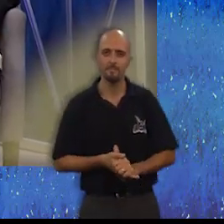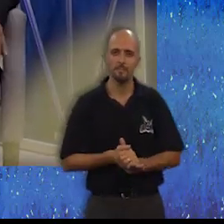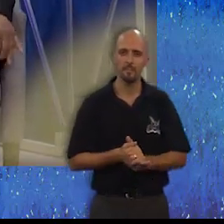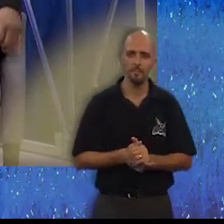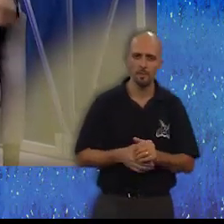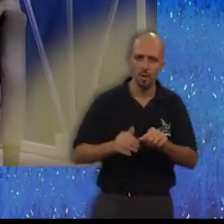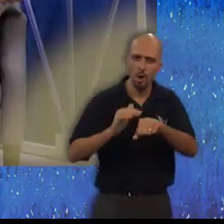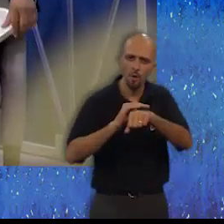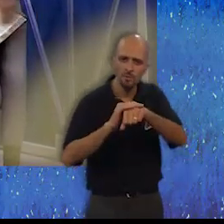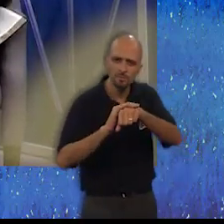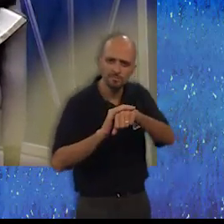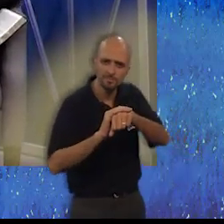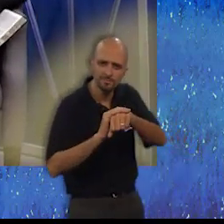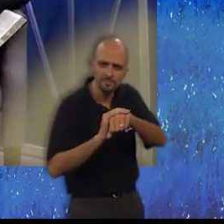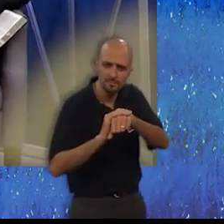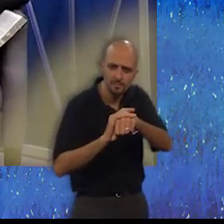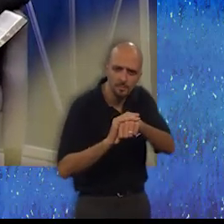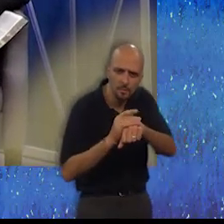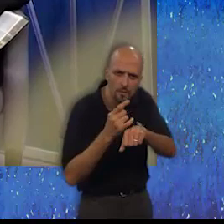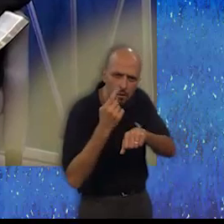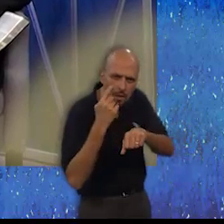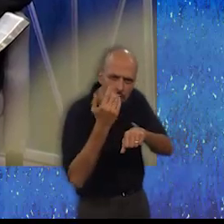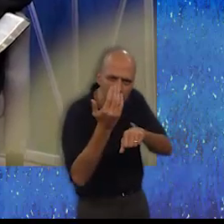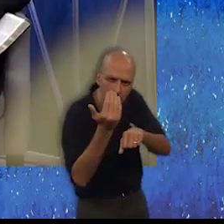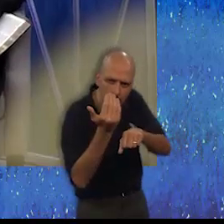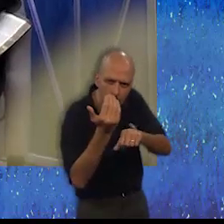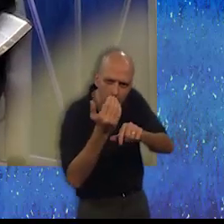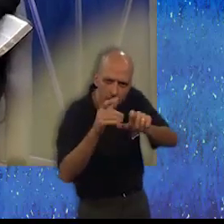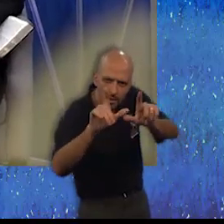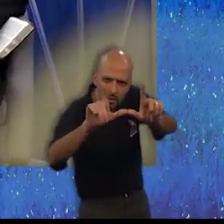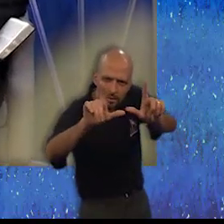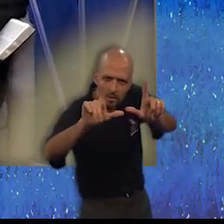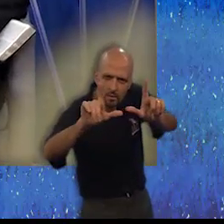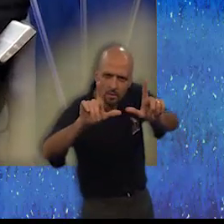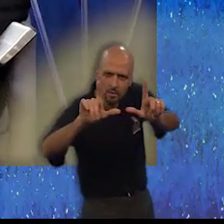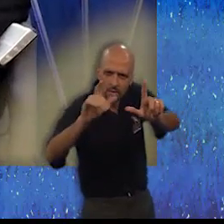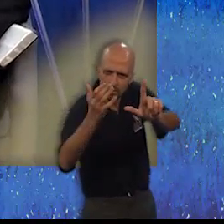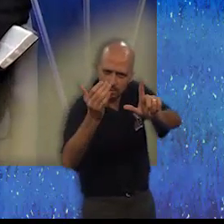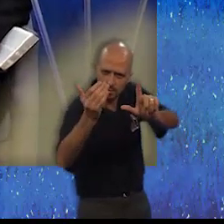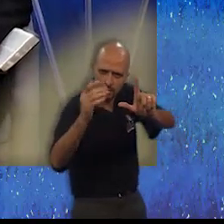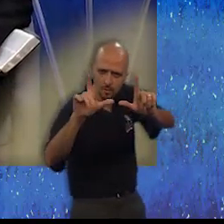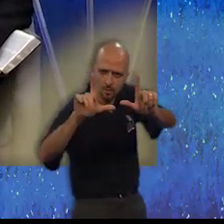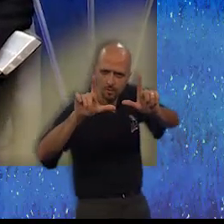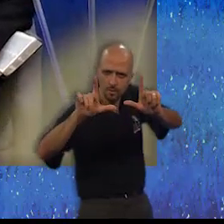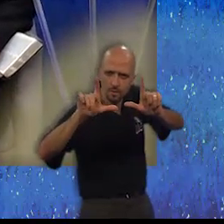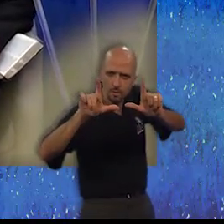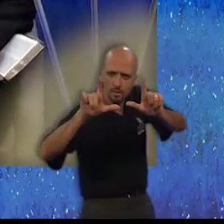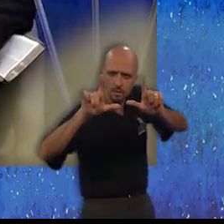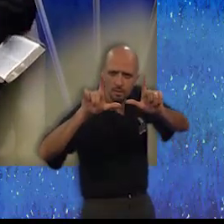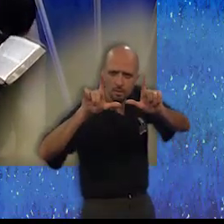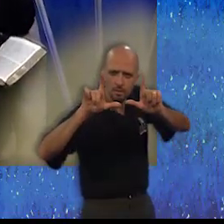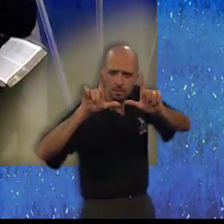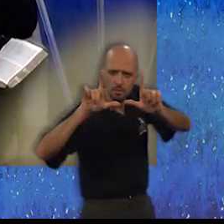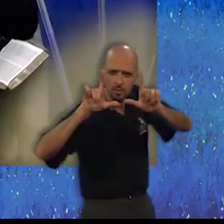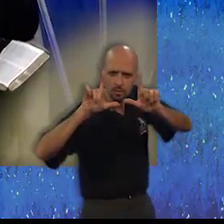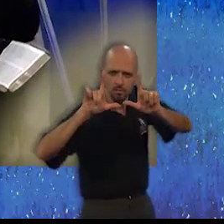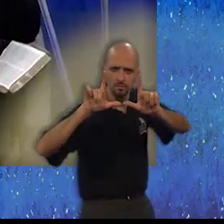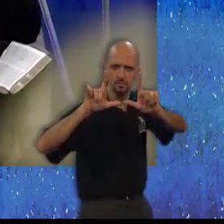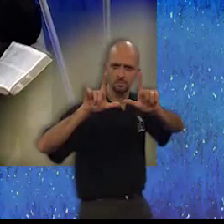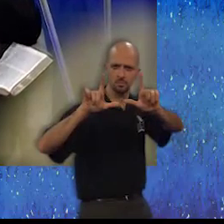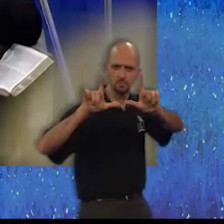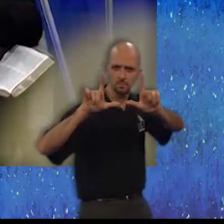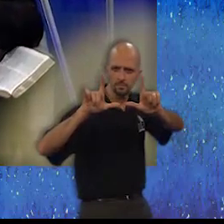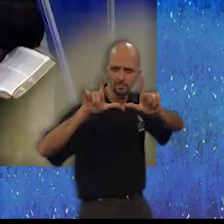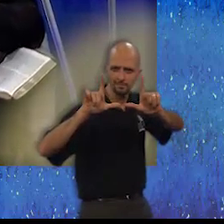Vamos conversar sobre esse assunto? Vamos, vem cá. Chega um pouquinho mais perto. Vem mais perto.